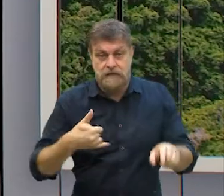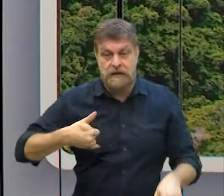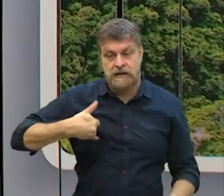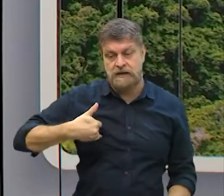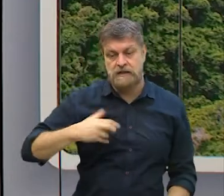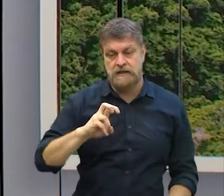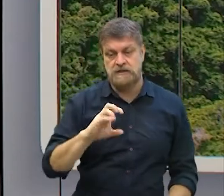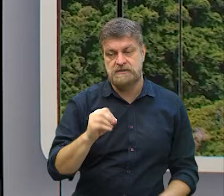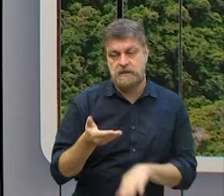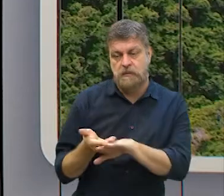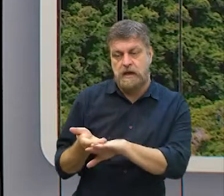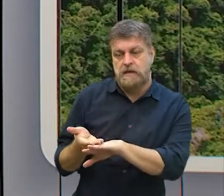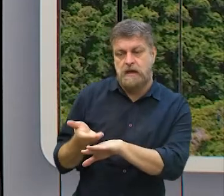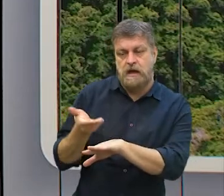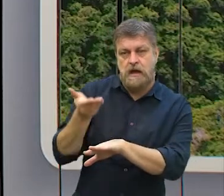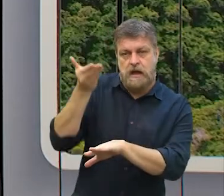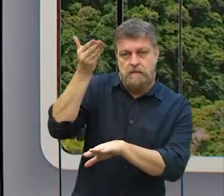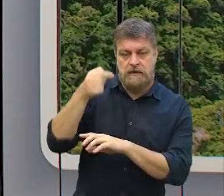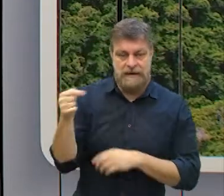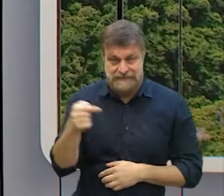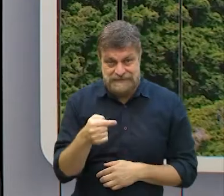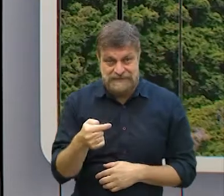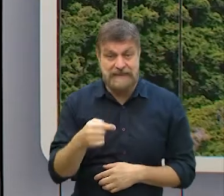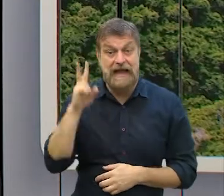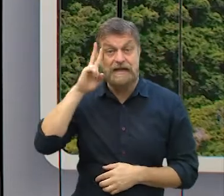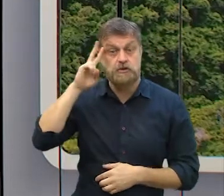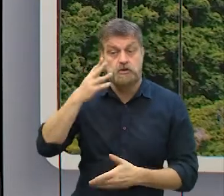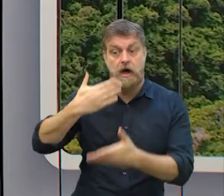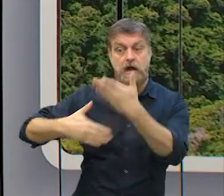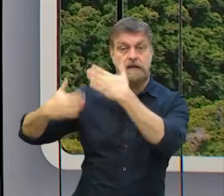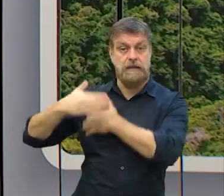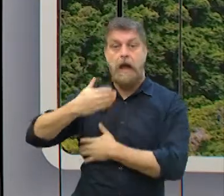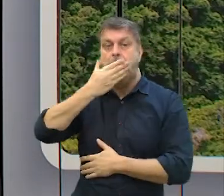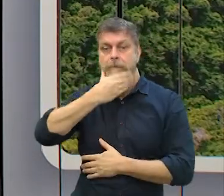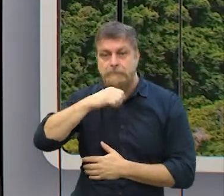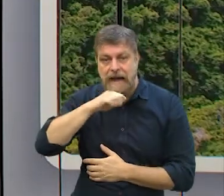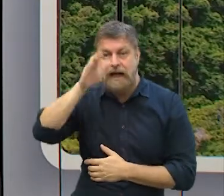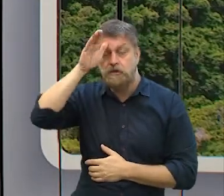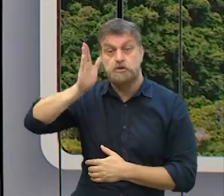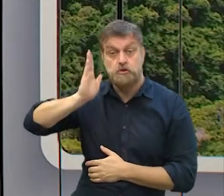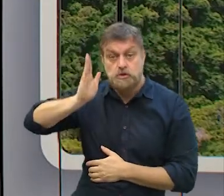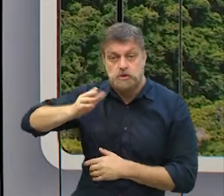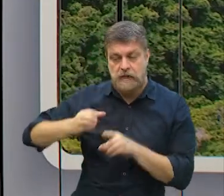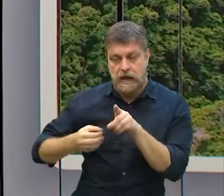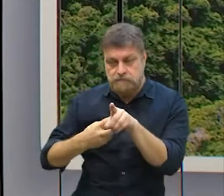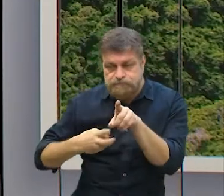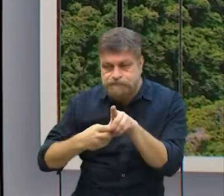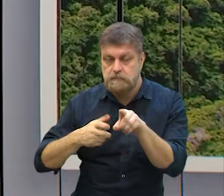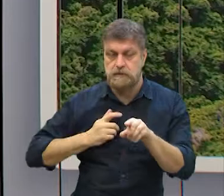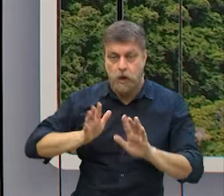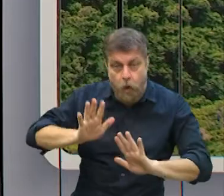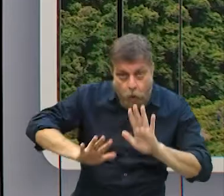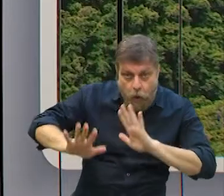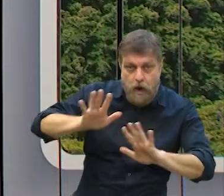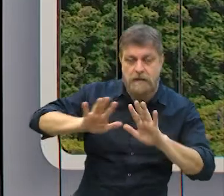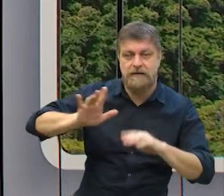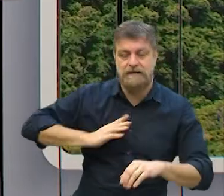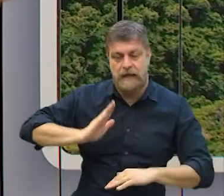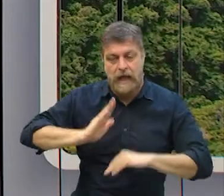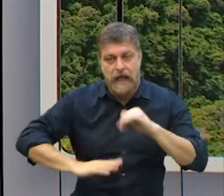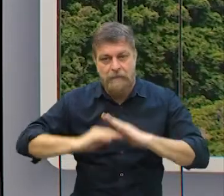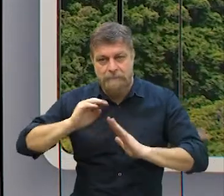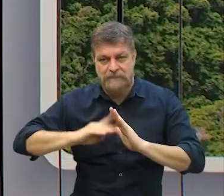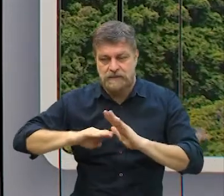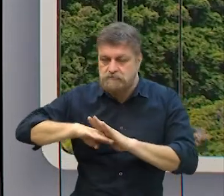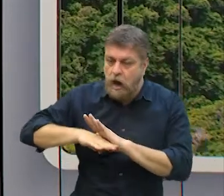partir dos 50 anos de idade, aos 45, se ele tiver algum histórico familiar, que ele evite alguns hábitos nocivos, que ele tenha